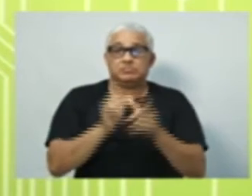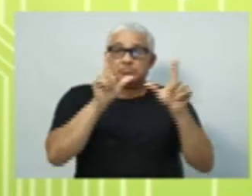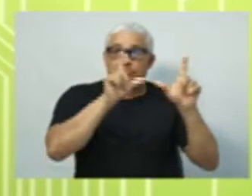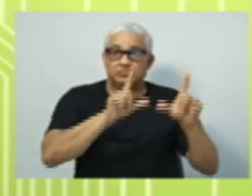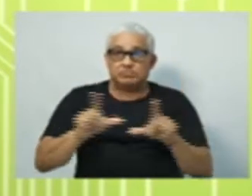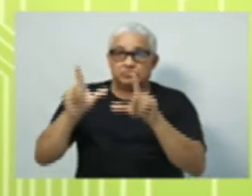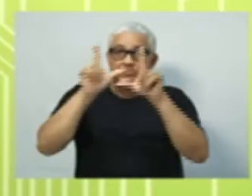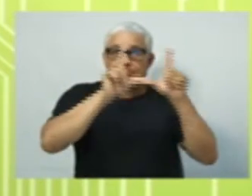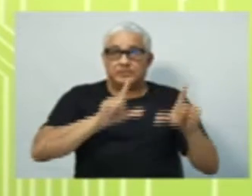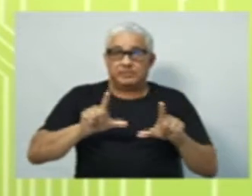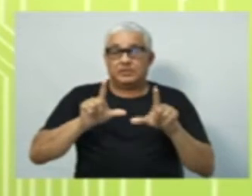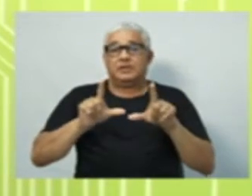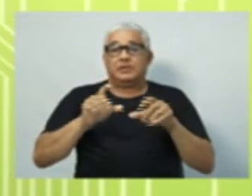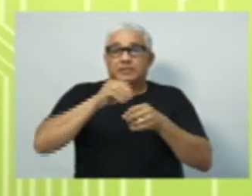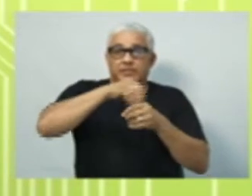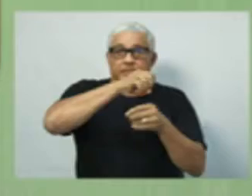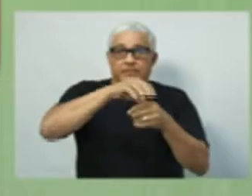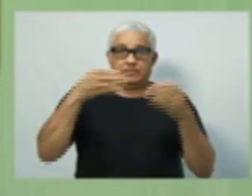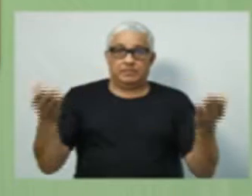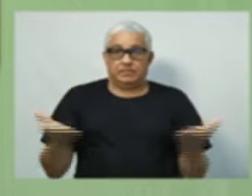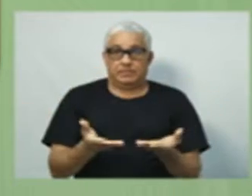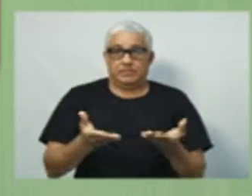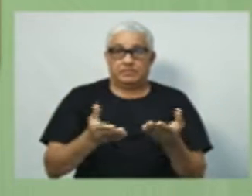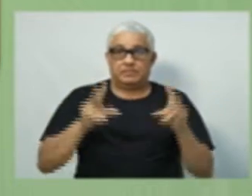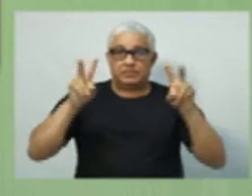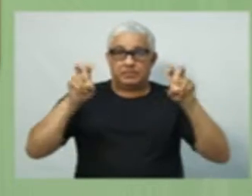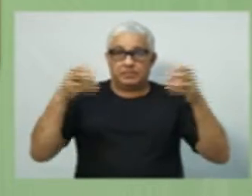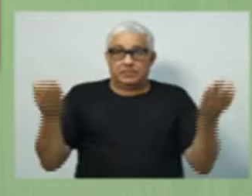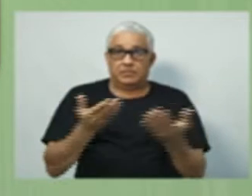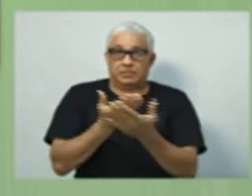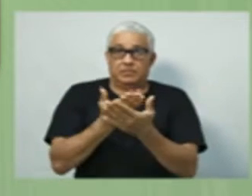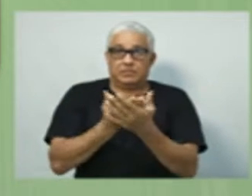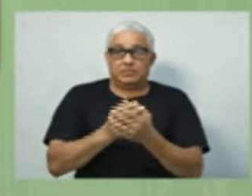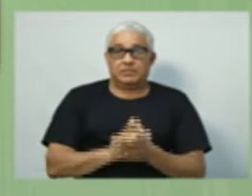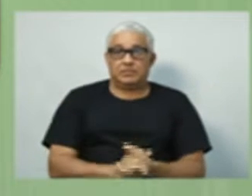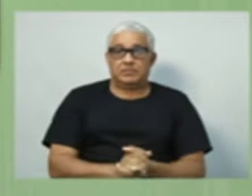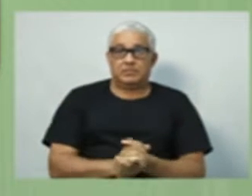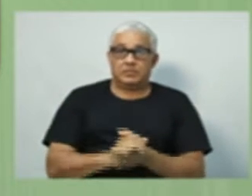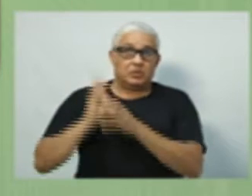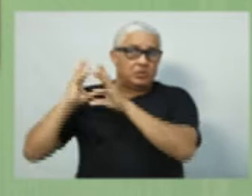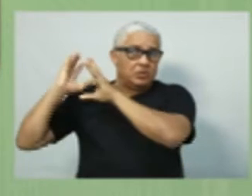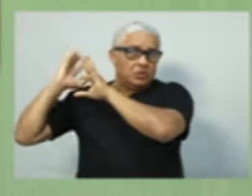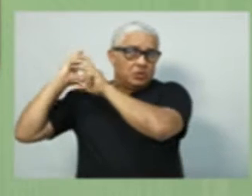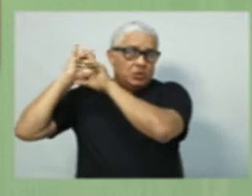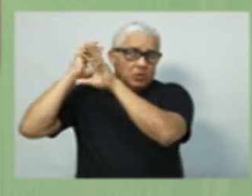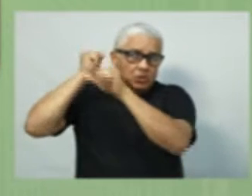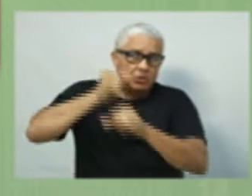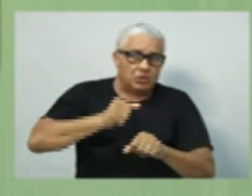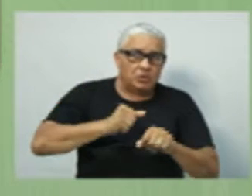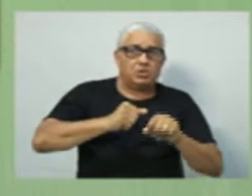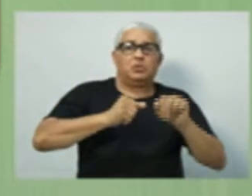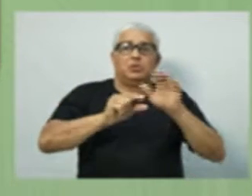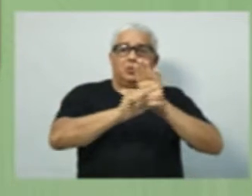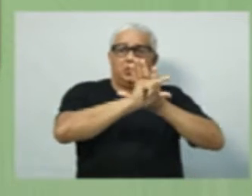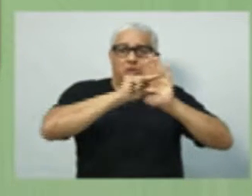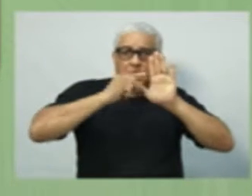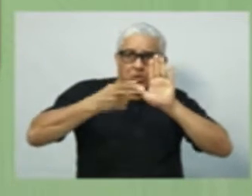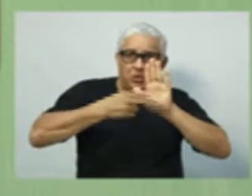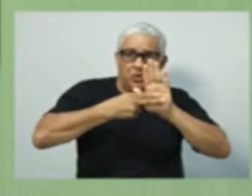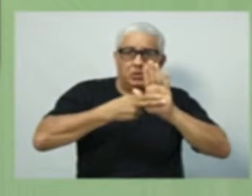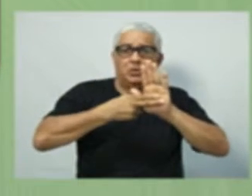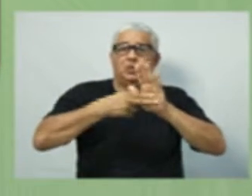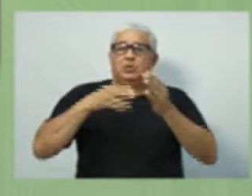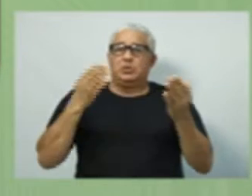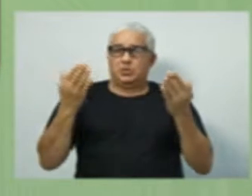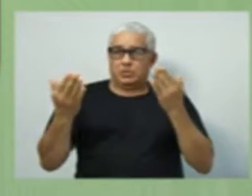qual os conteúdos que a gente vai é falar na aula de hoje né quer dizer não vão revisar toda a ementa falar sobre interpretações